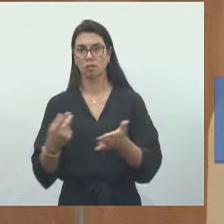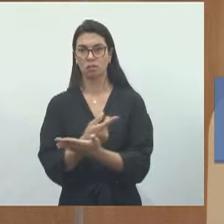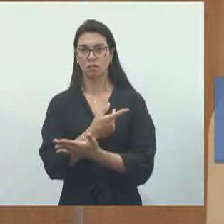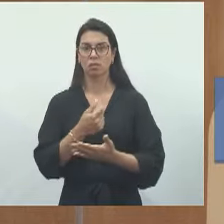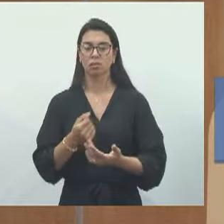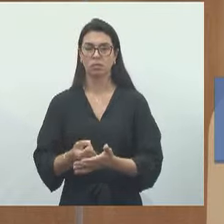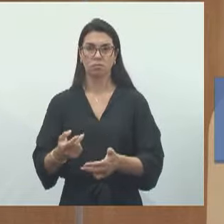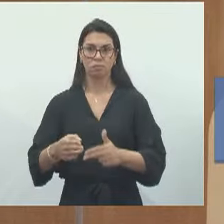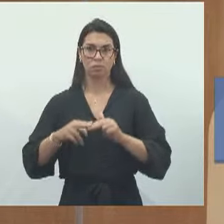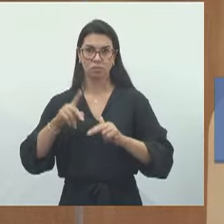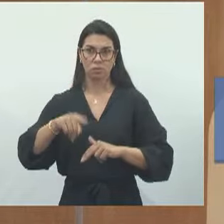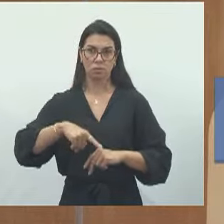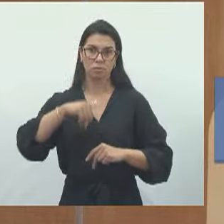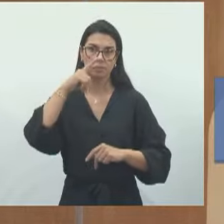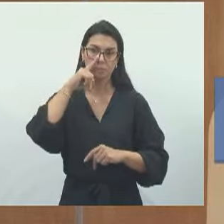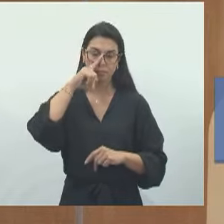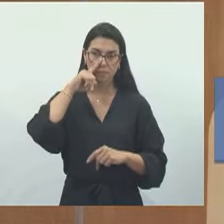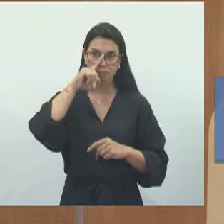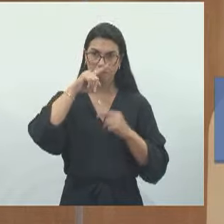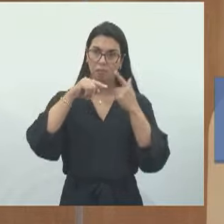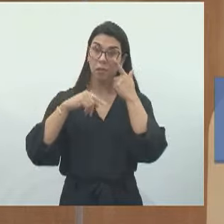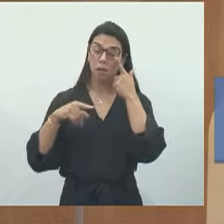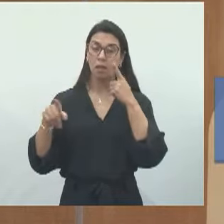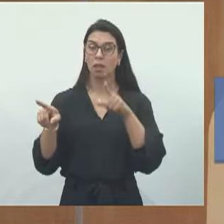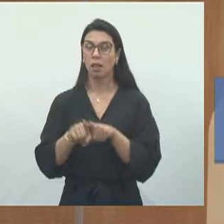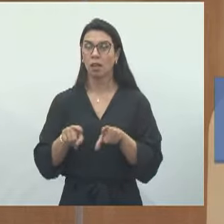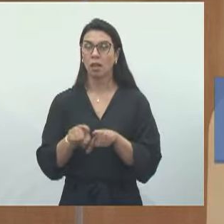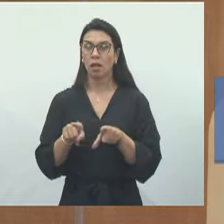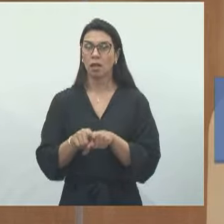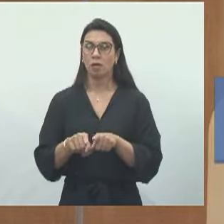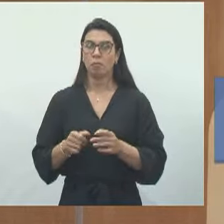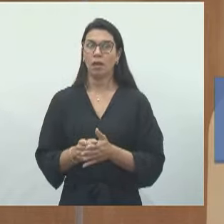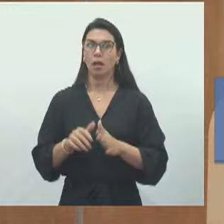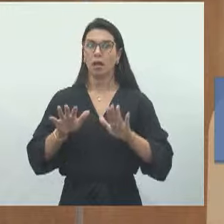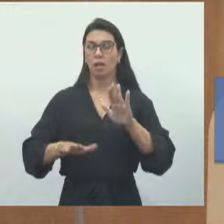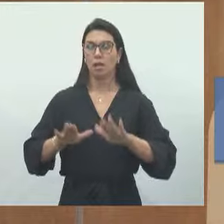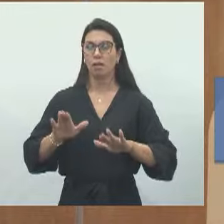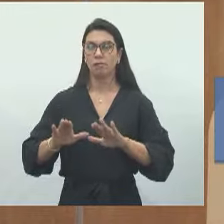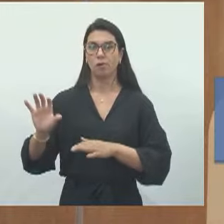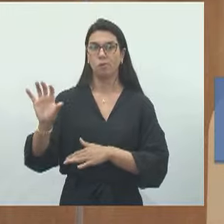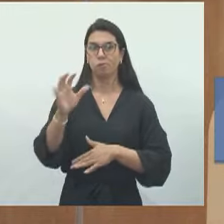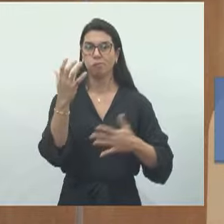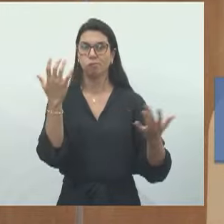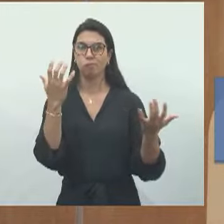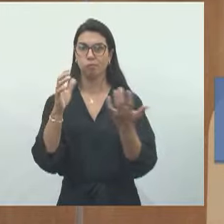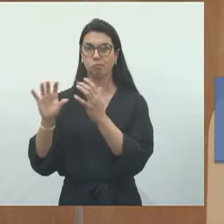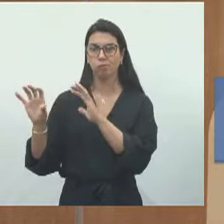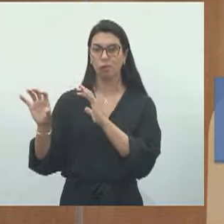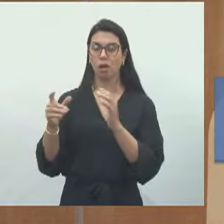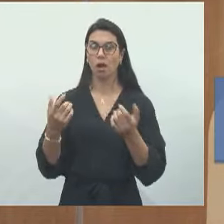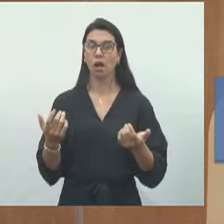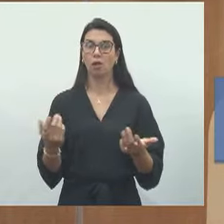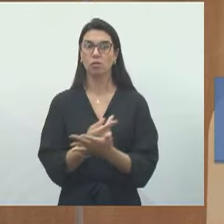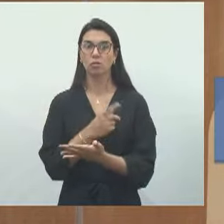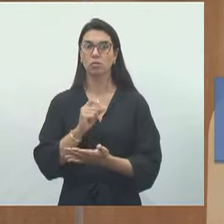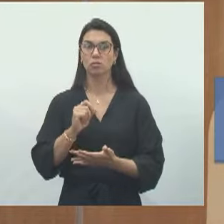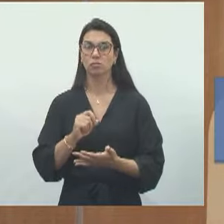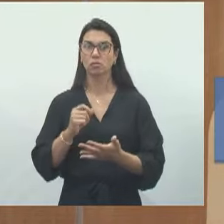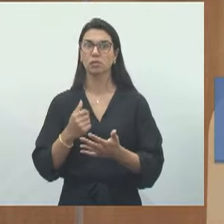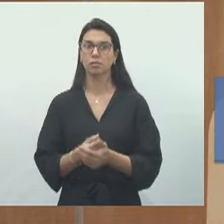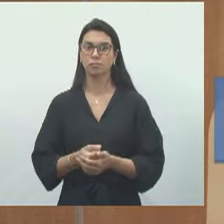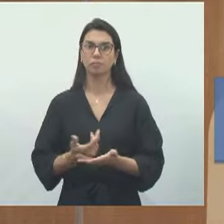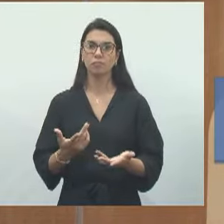acaba colidindo com o ônibus. E também o tempo, muitas vezes o motorista está saindo, o passageiro dá sinal, muitas vezes ele para debaixo